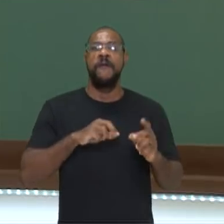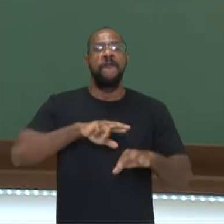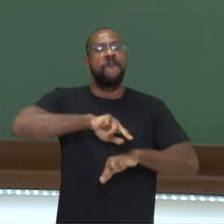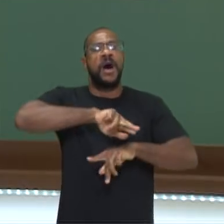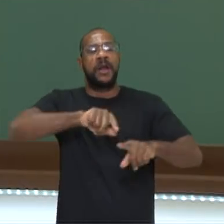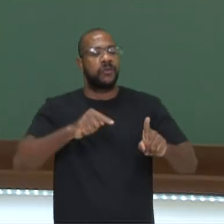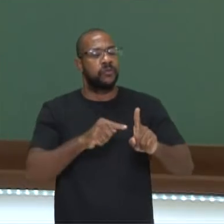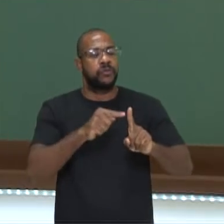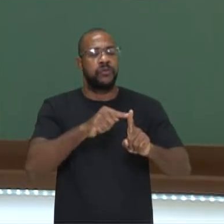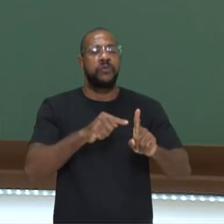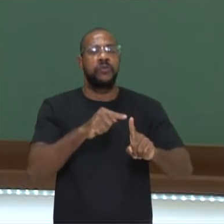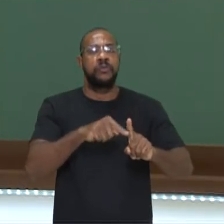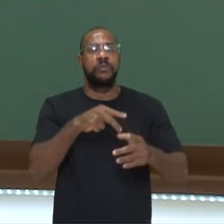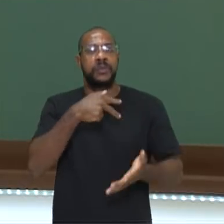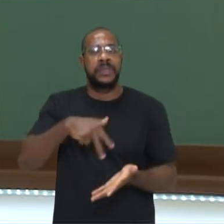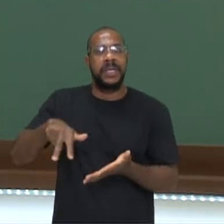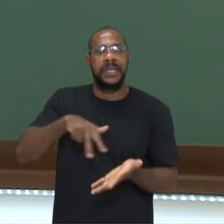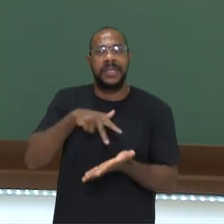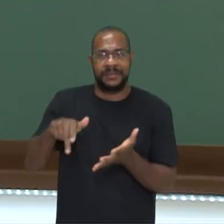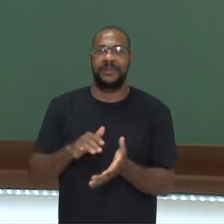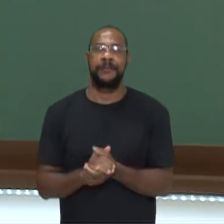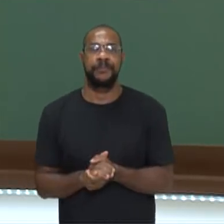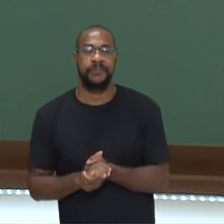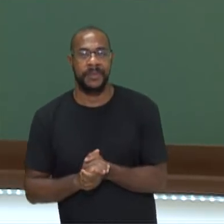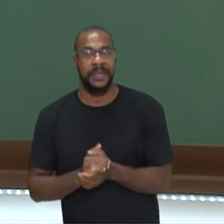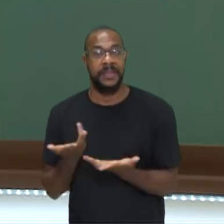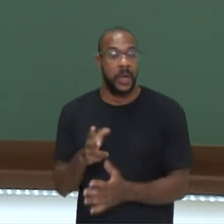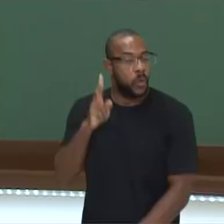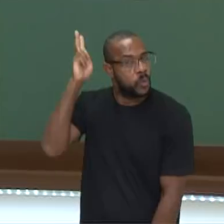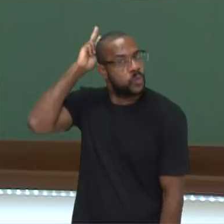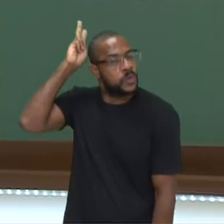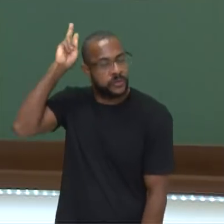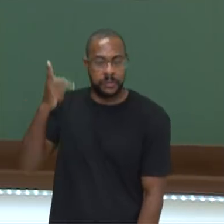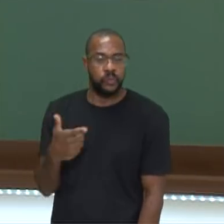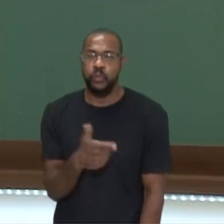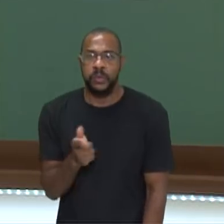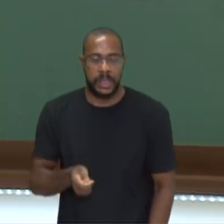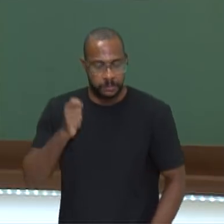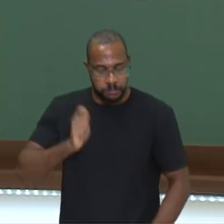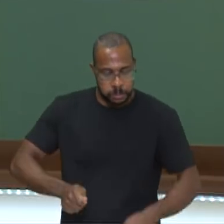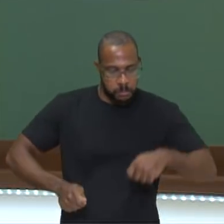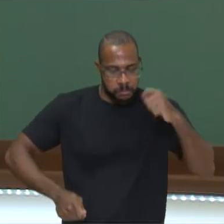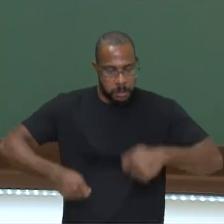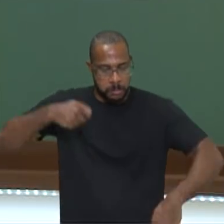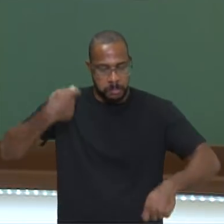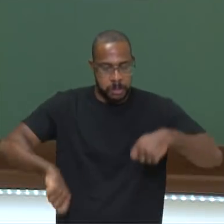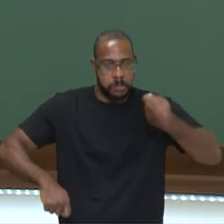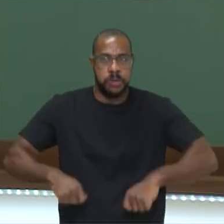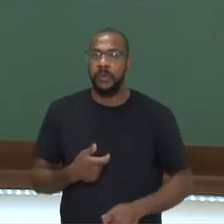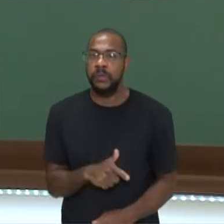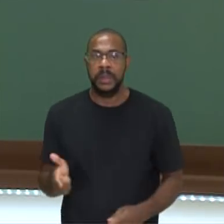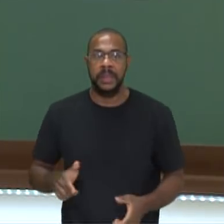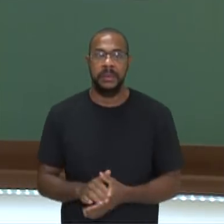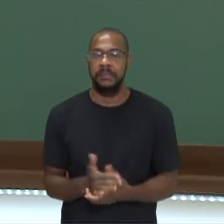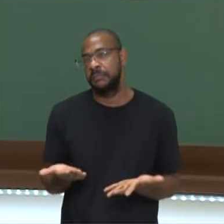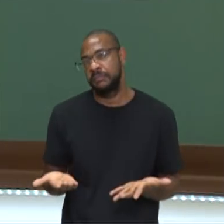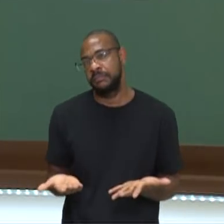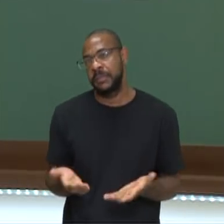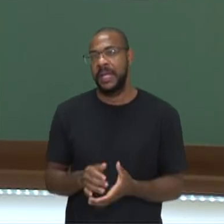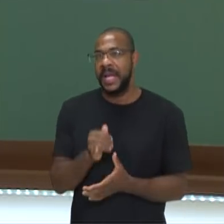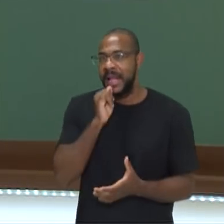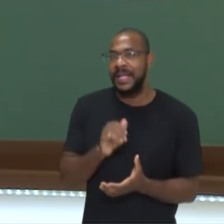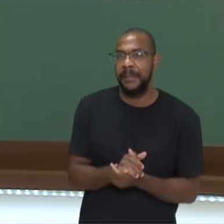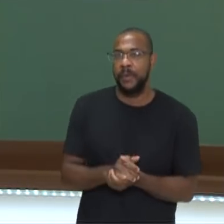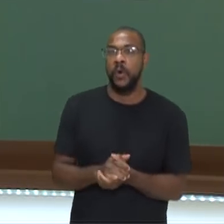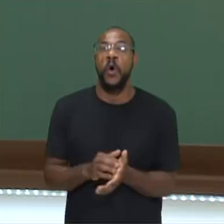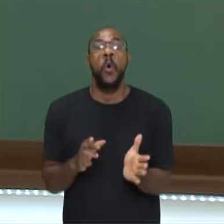um aparelho de som, uma música específica. Normalmente, o ritmo dessa dança pode ser dado pela batida